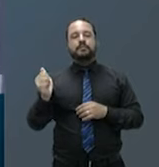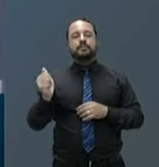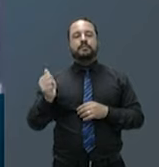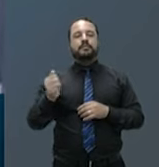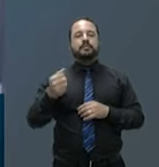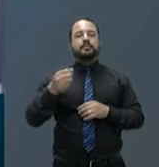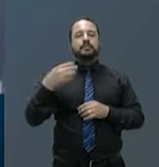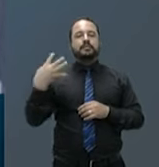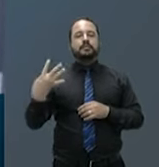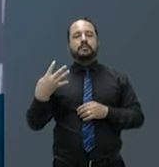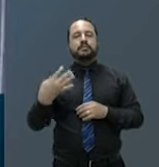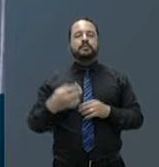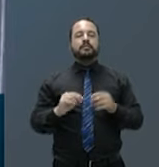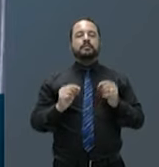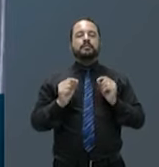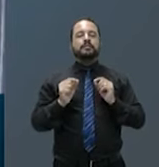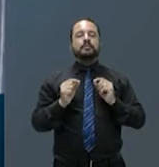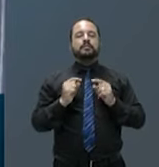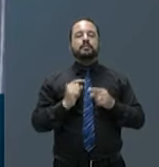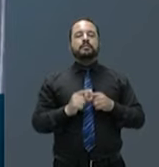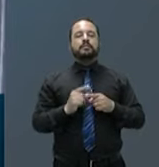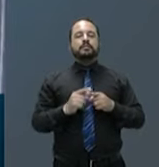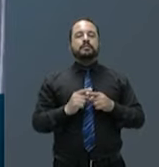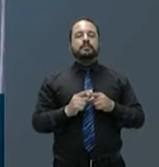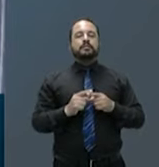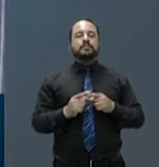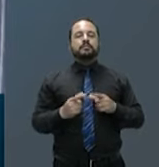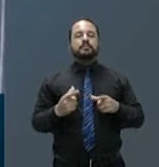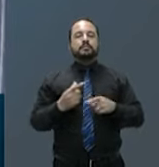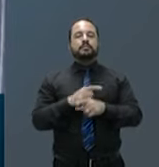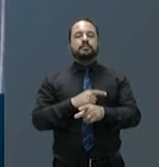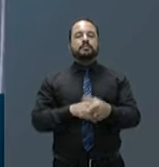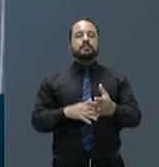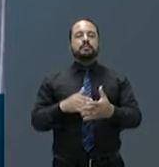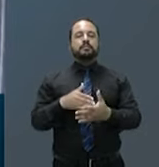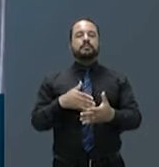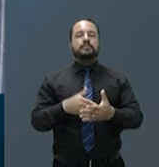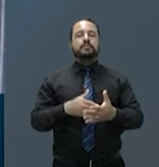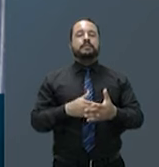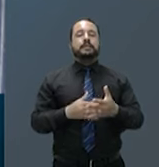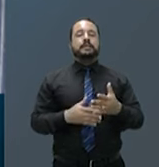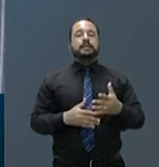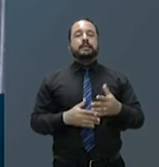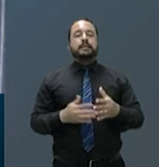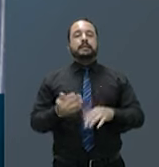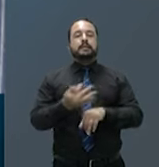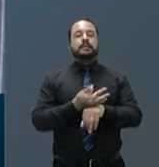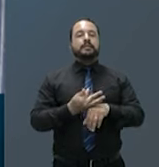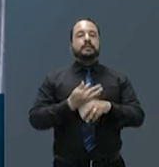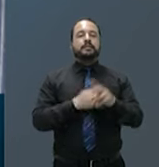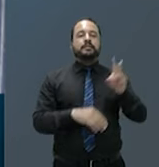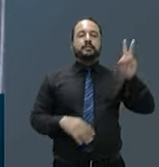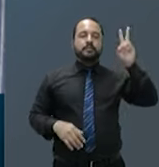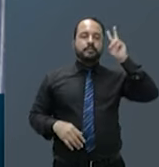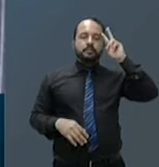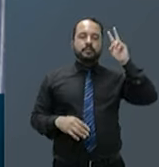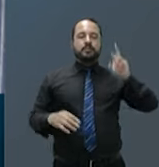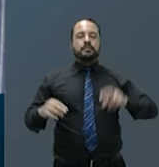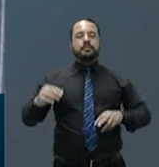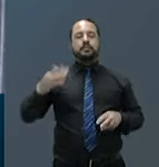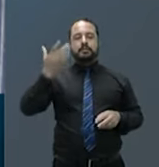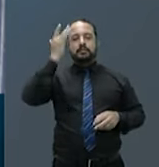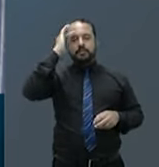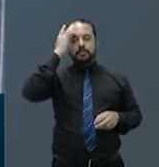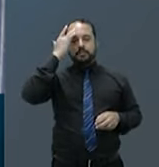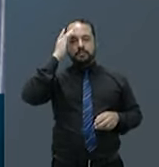1.813.684 estava limitada ao feriado local da segunda-feira de Carnaval. Eis